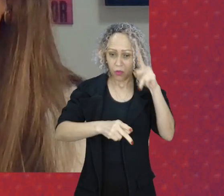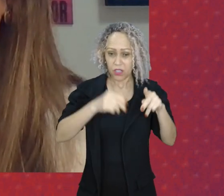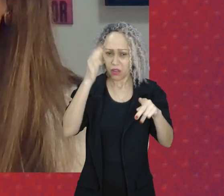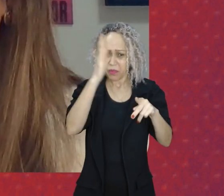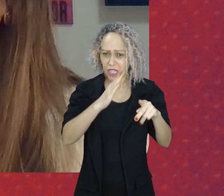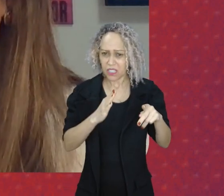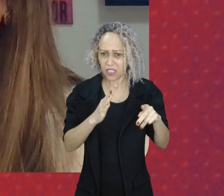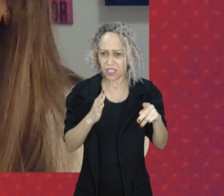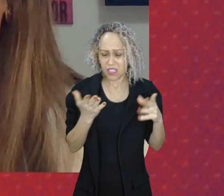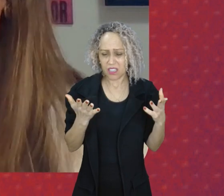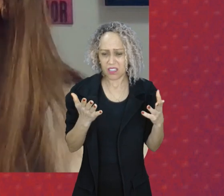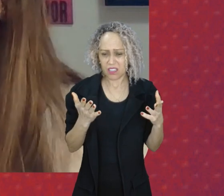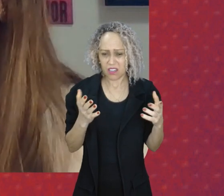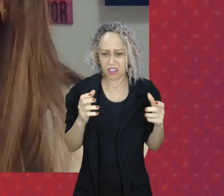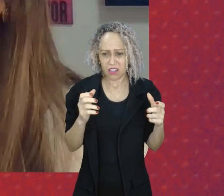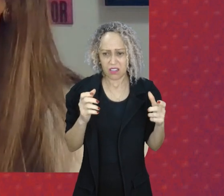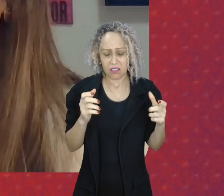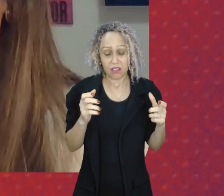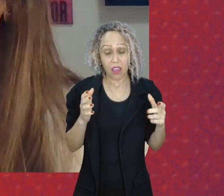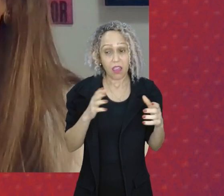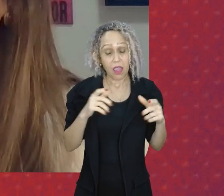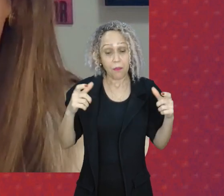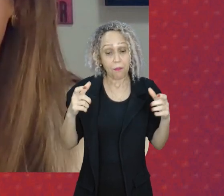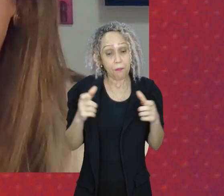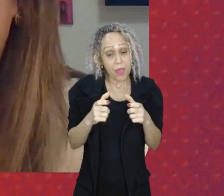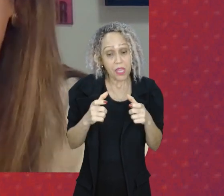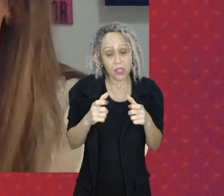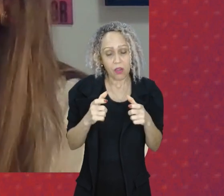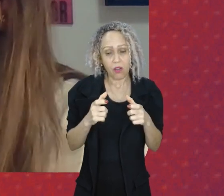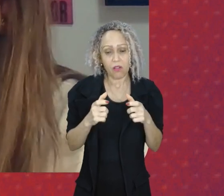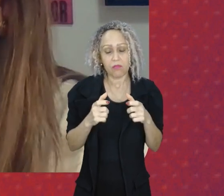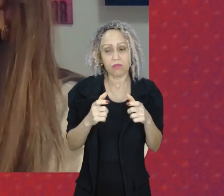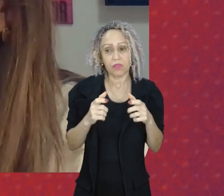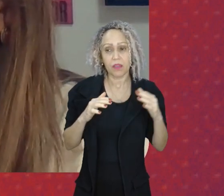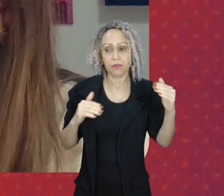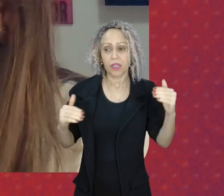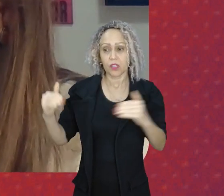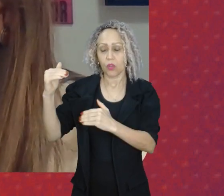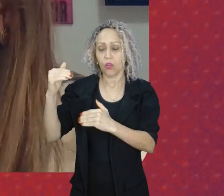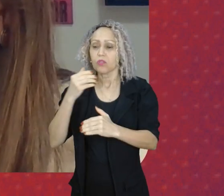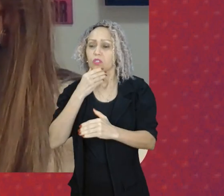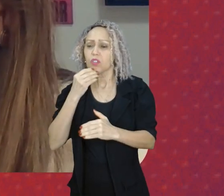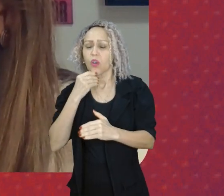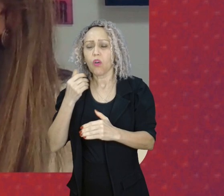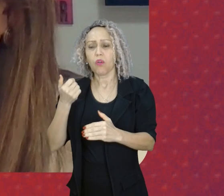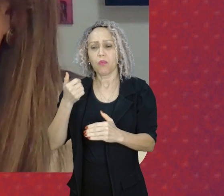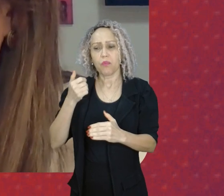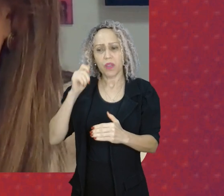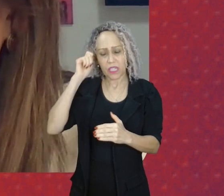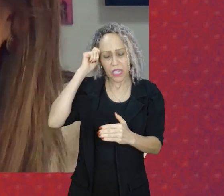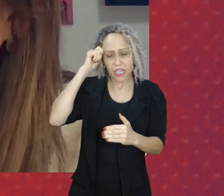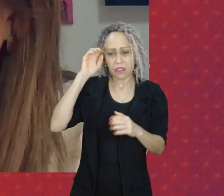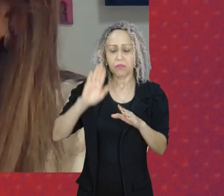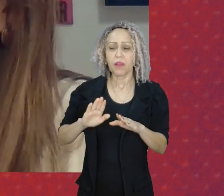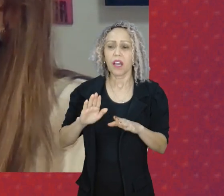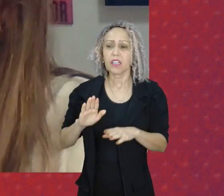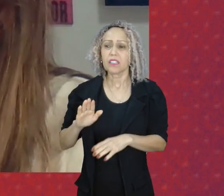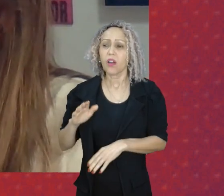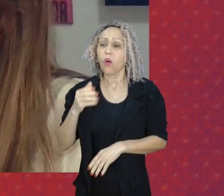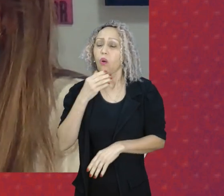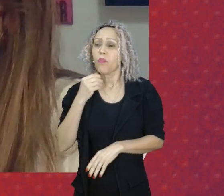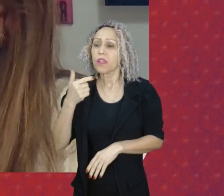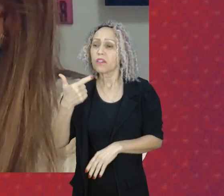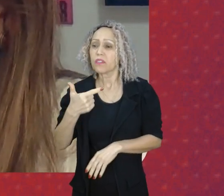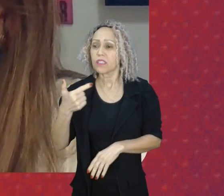embora ainda subrepresentados, não estão tanto, porque os homens negros compõem 27,6% da população